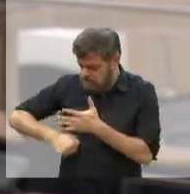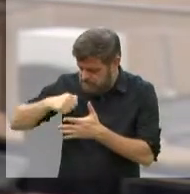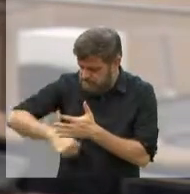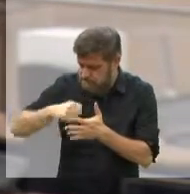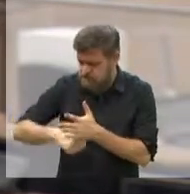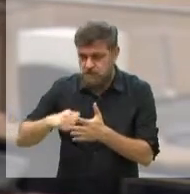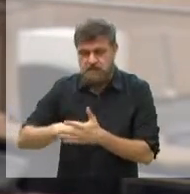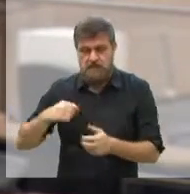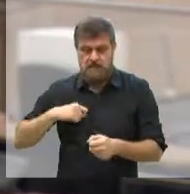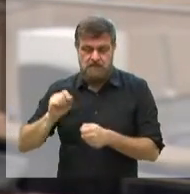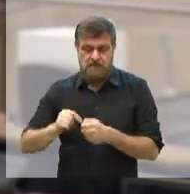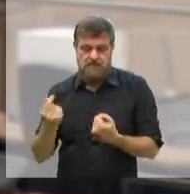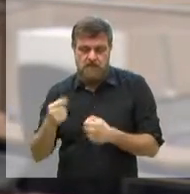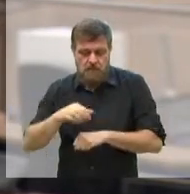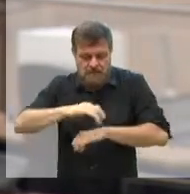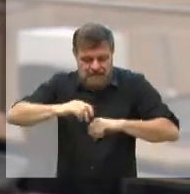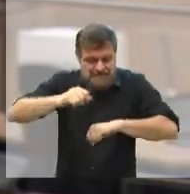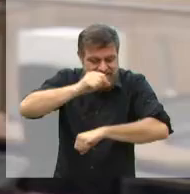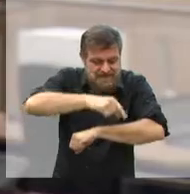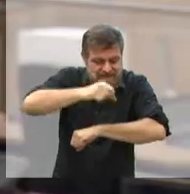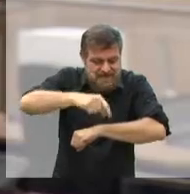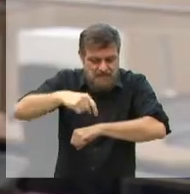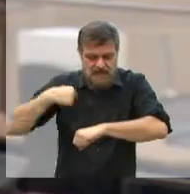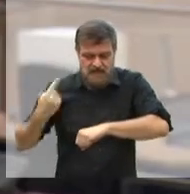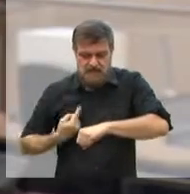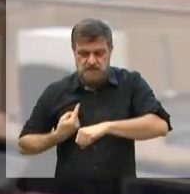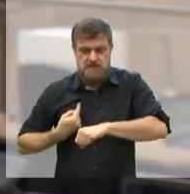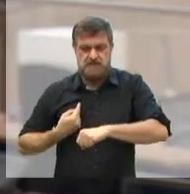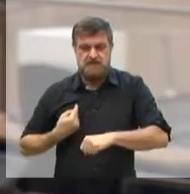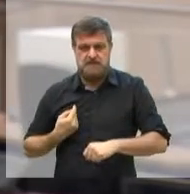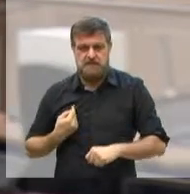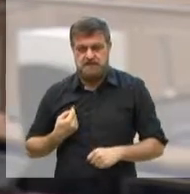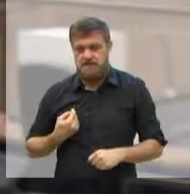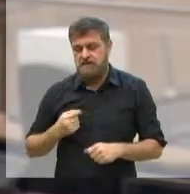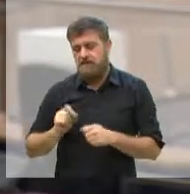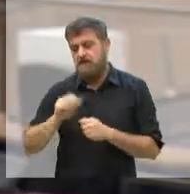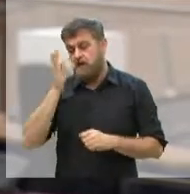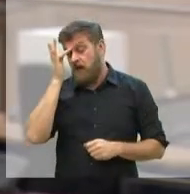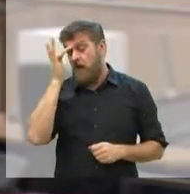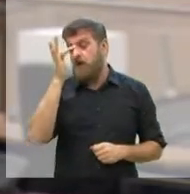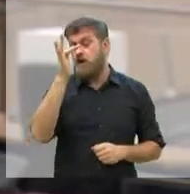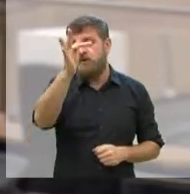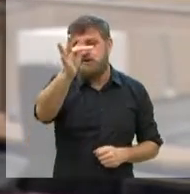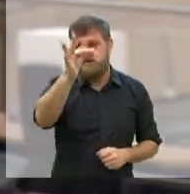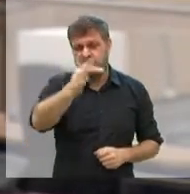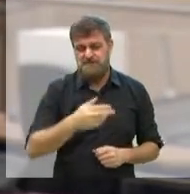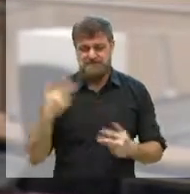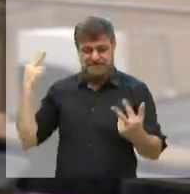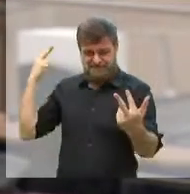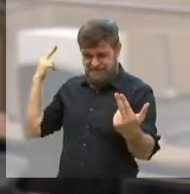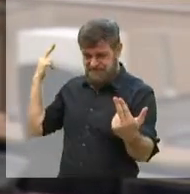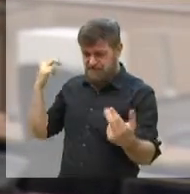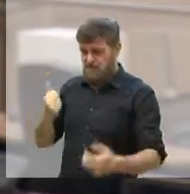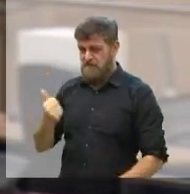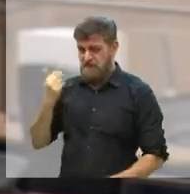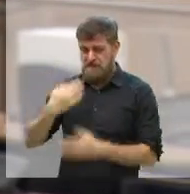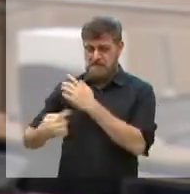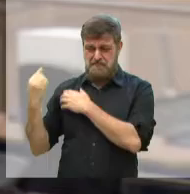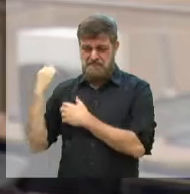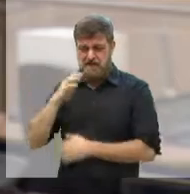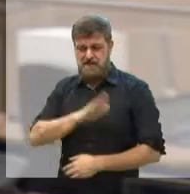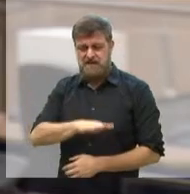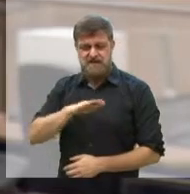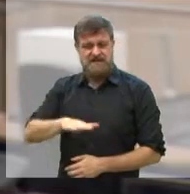de ser um semeador para que pudéssemos realmente não deixar para o futuro um legado como fora deixado para nós, de